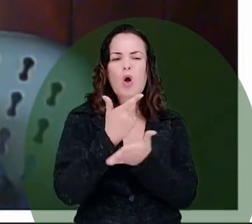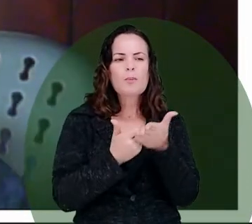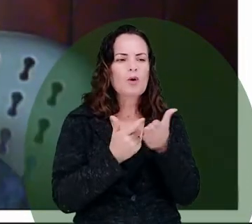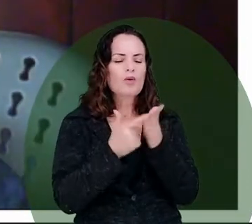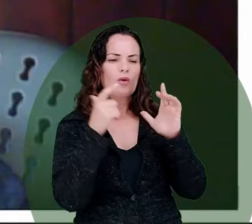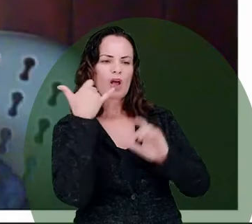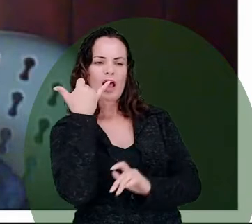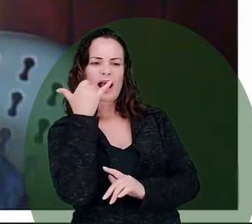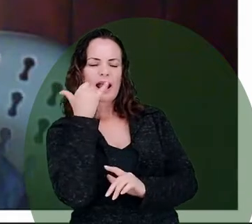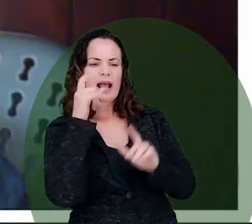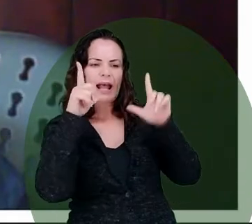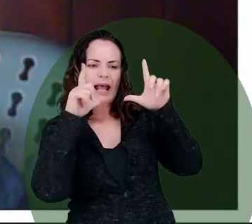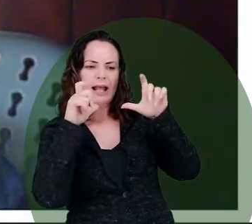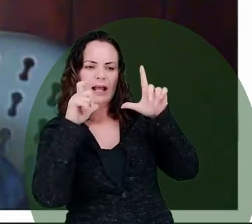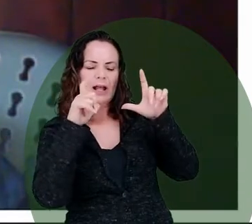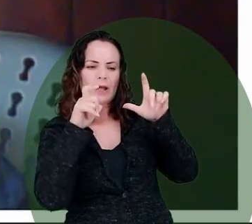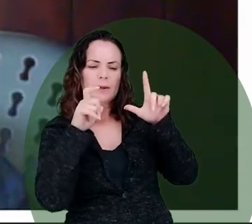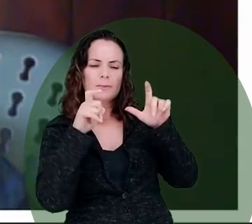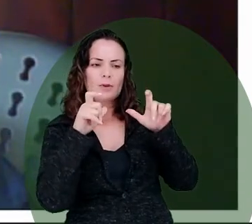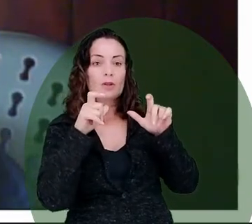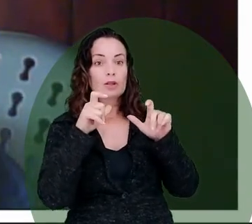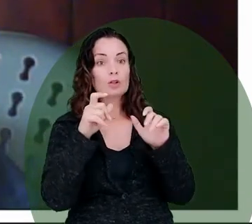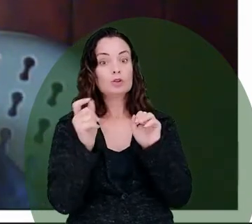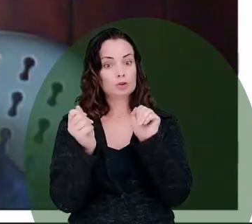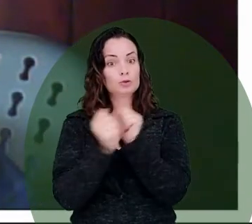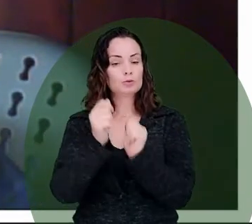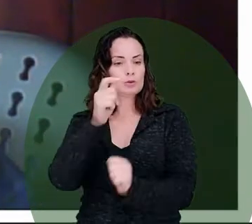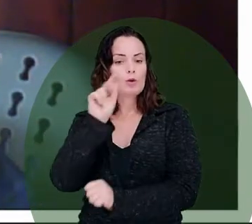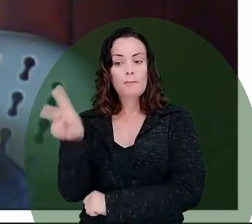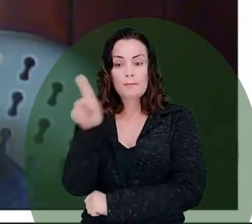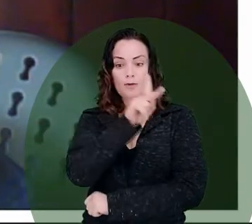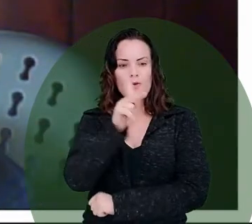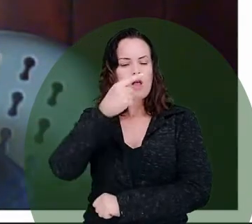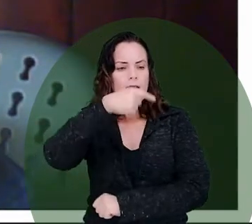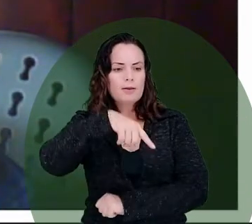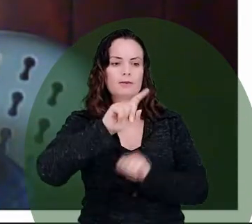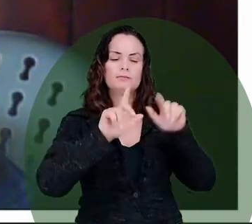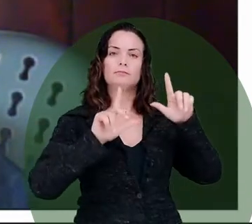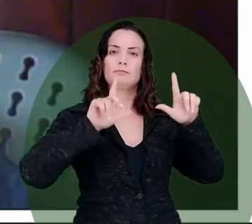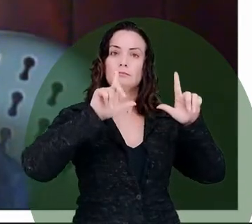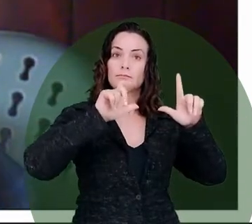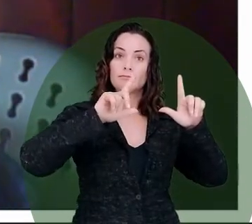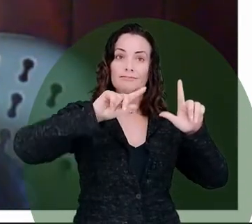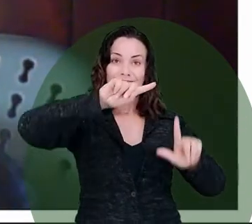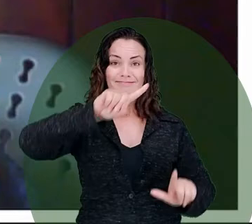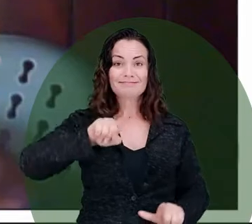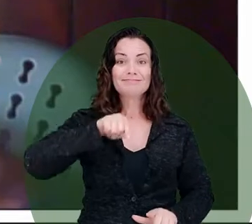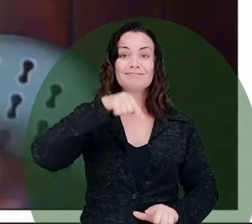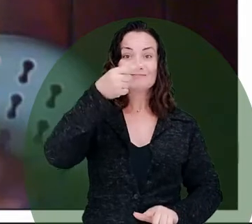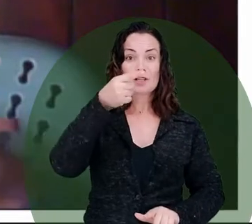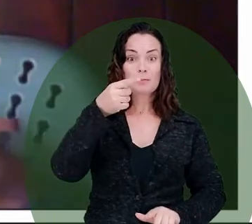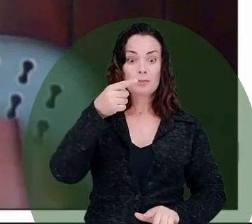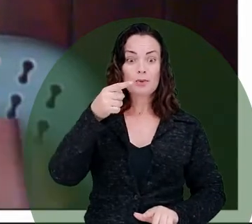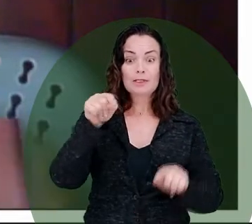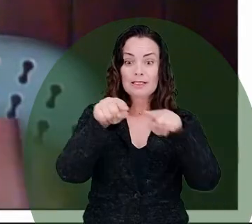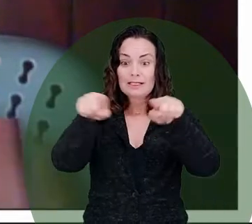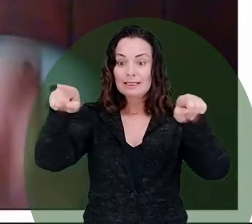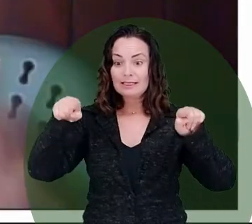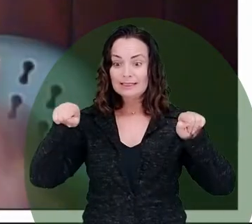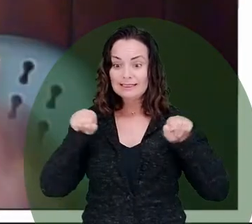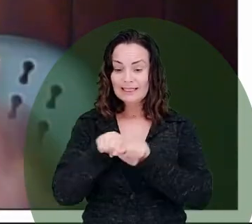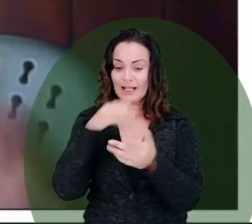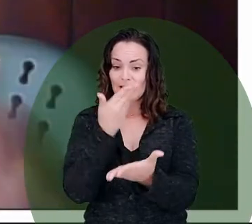pelos professores, e eles iam lá e tiravam fotos. E depois, na classe, eles passavam